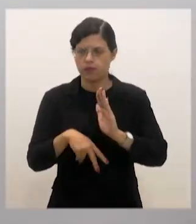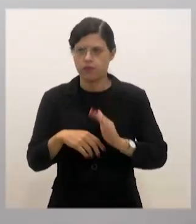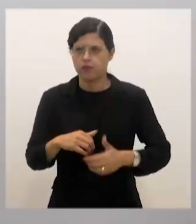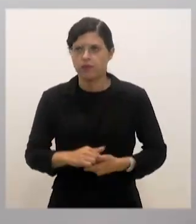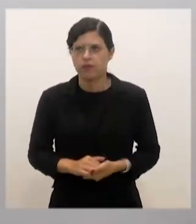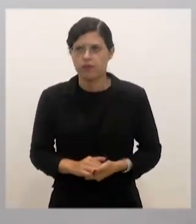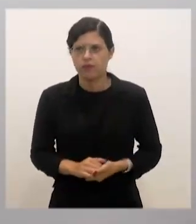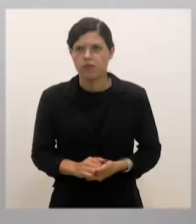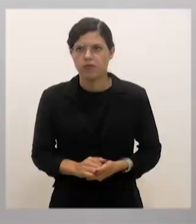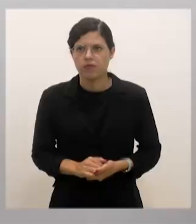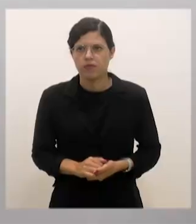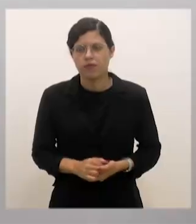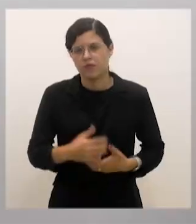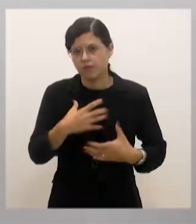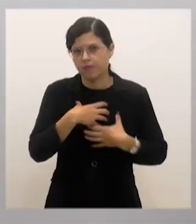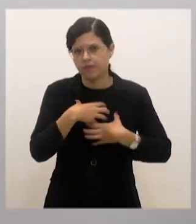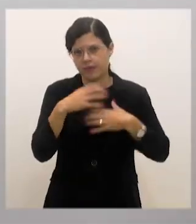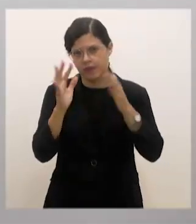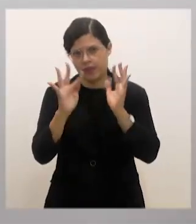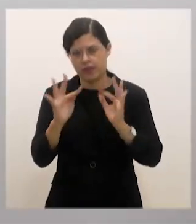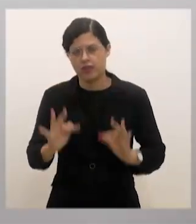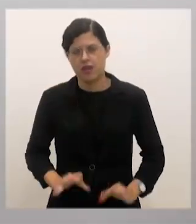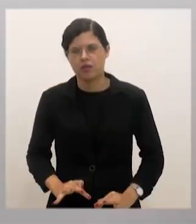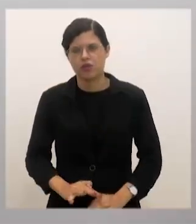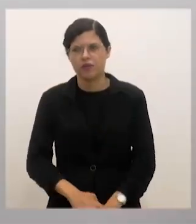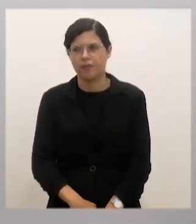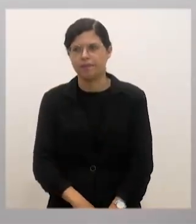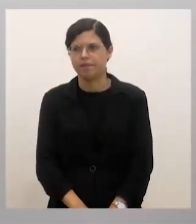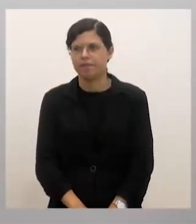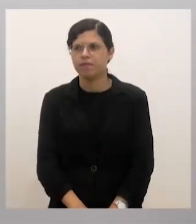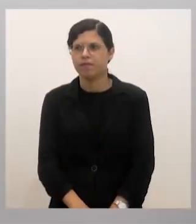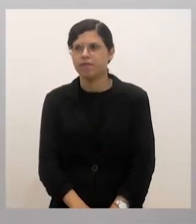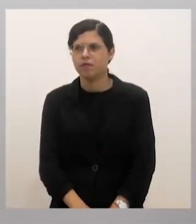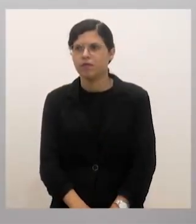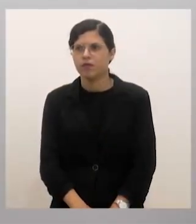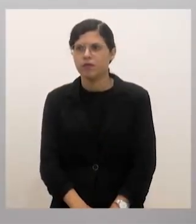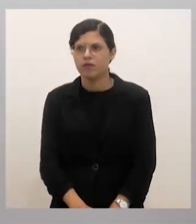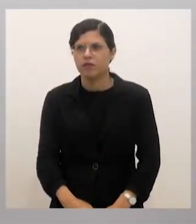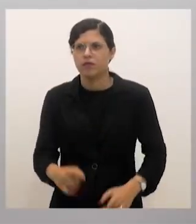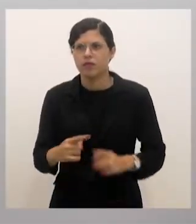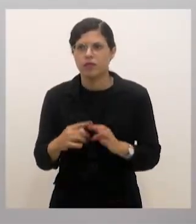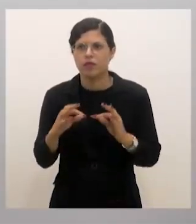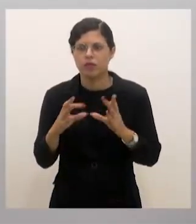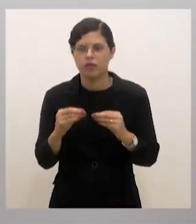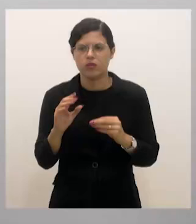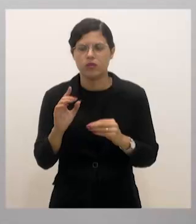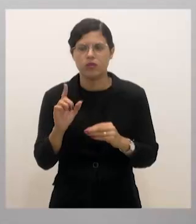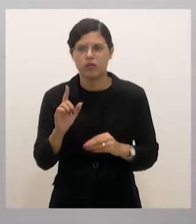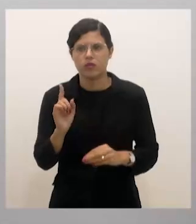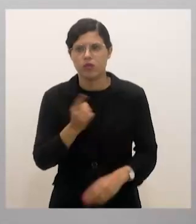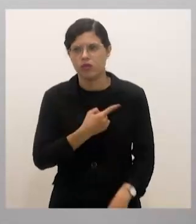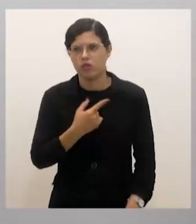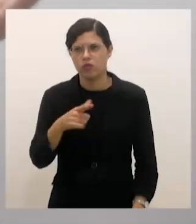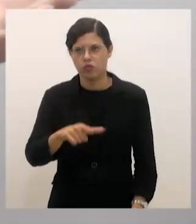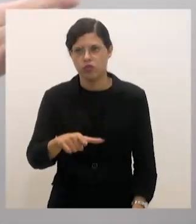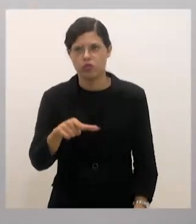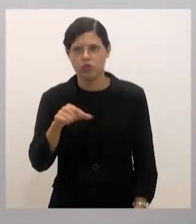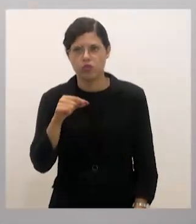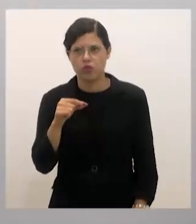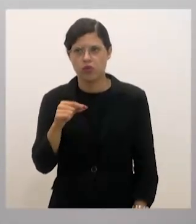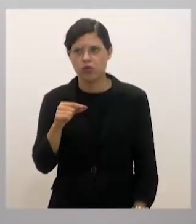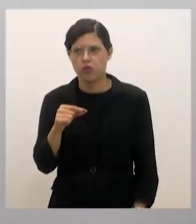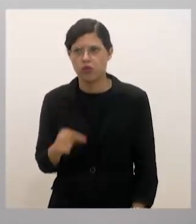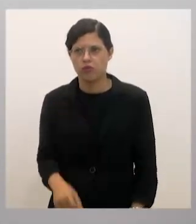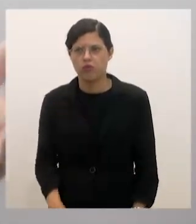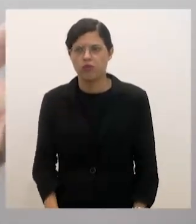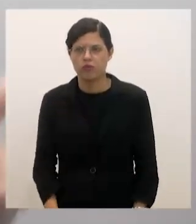com bastante felicidade, né? Porque todos nós escolhemos, função